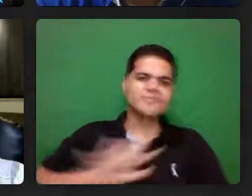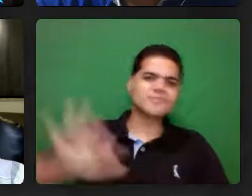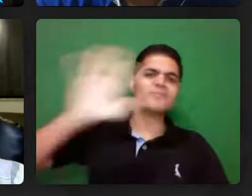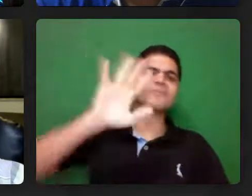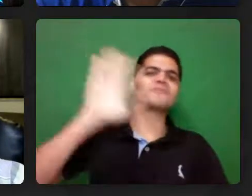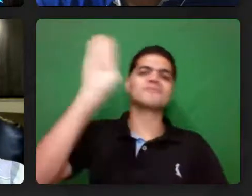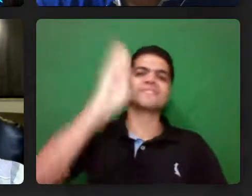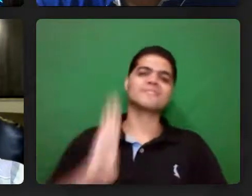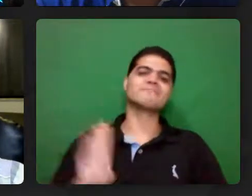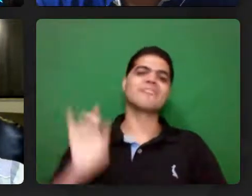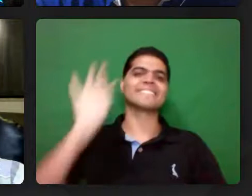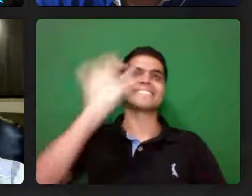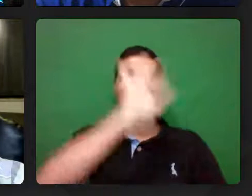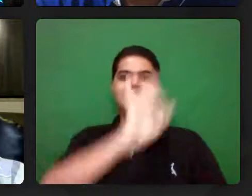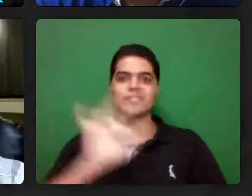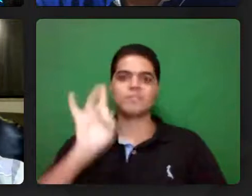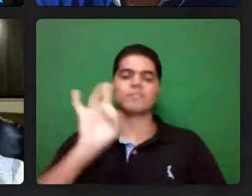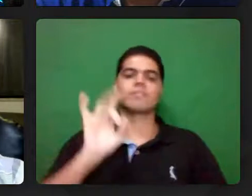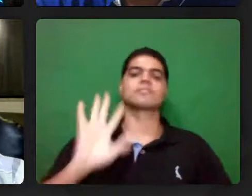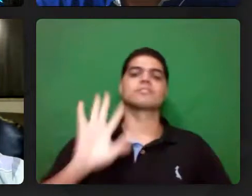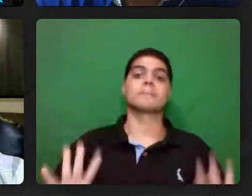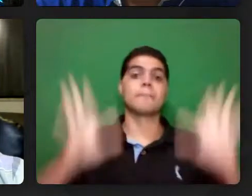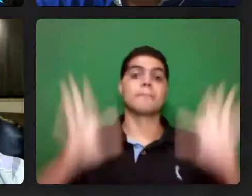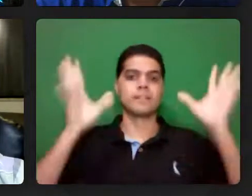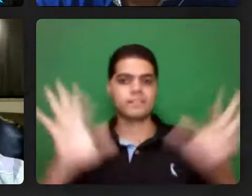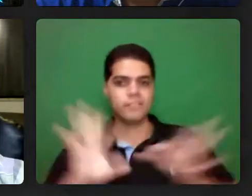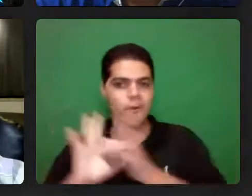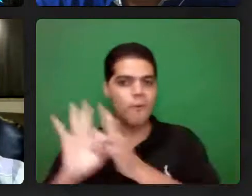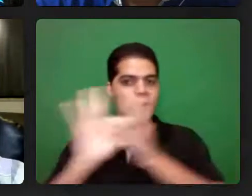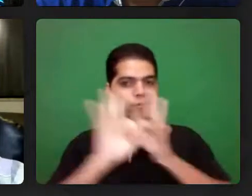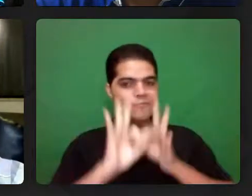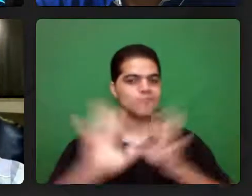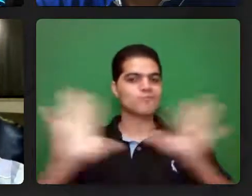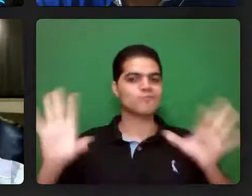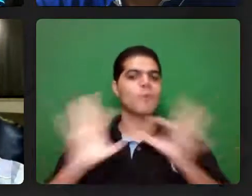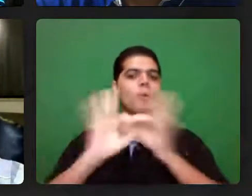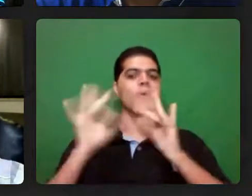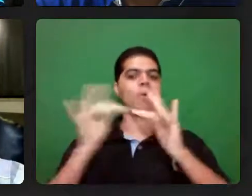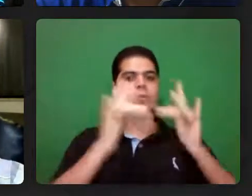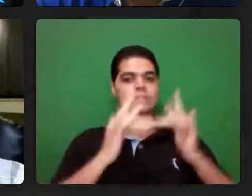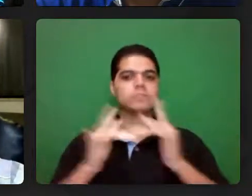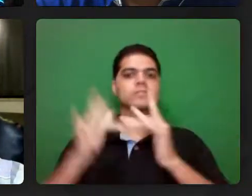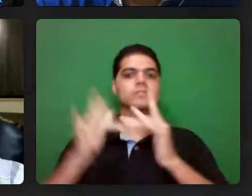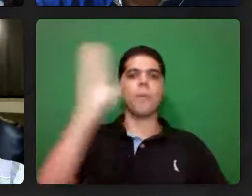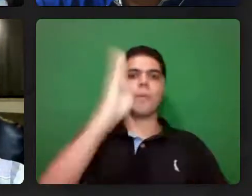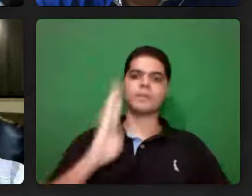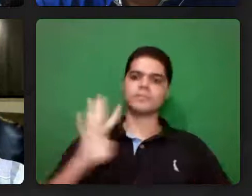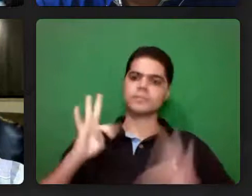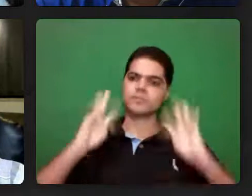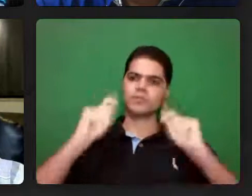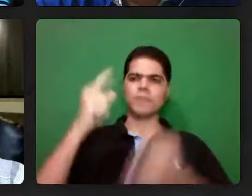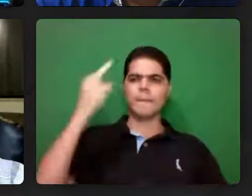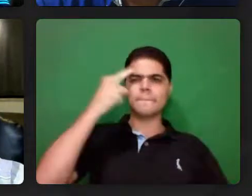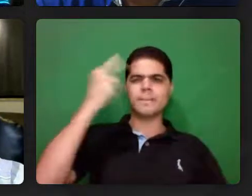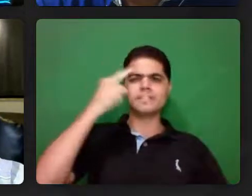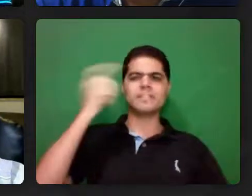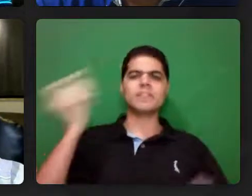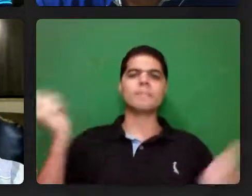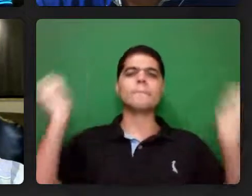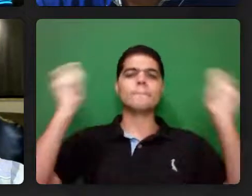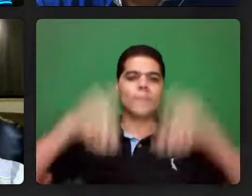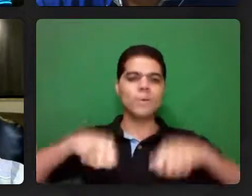mesmo, essa maratona vai reunir aí, vai conectar todo mundo, o Brasil todo, para pensar em soluções para desenvolver os territórios das regiões